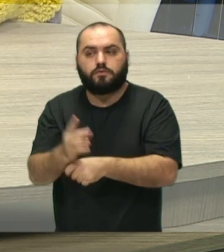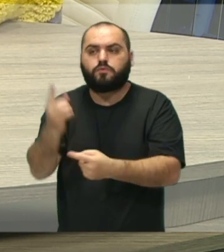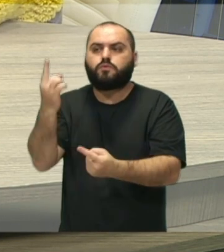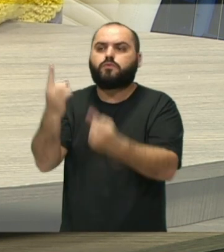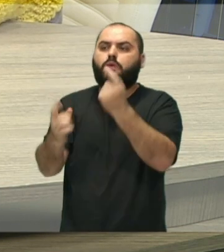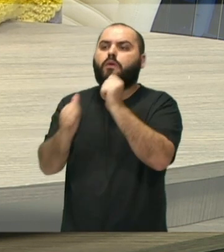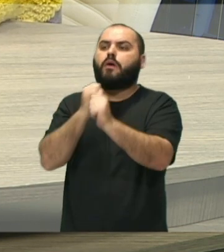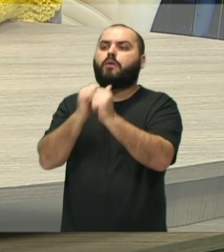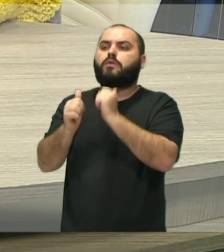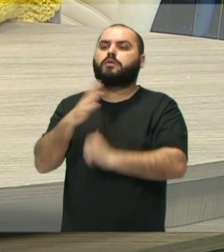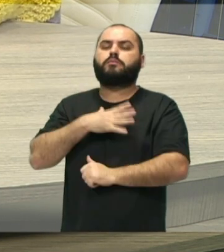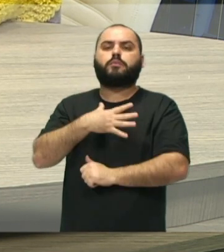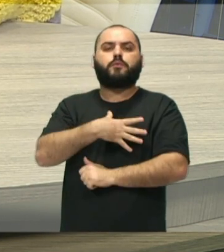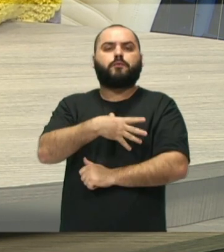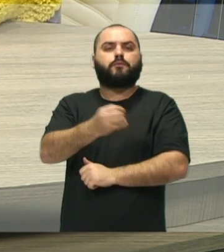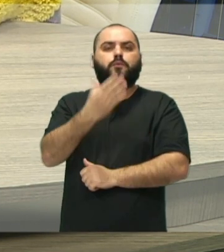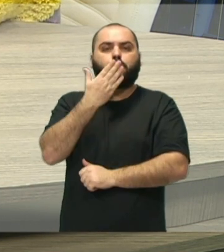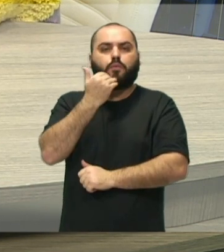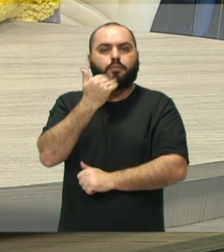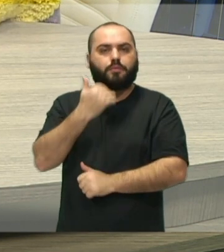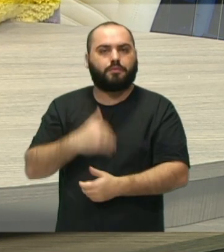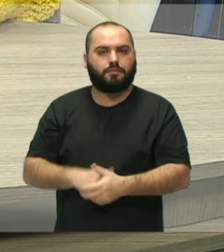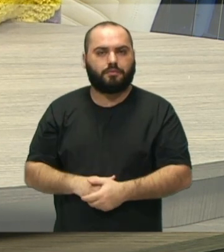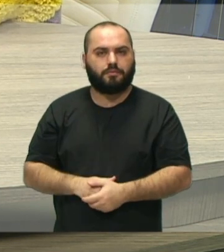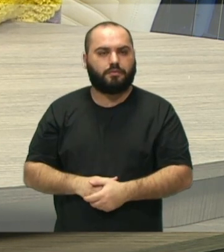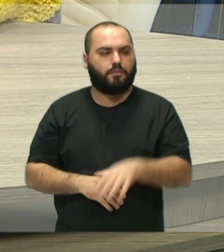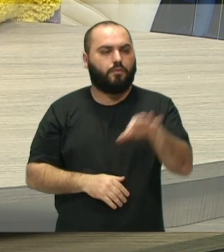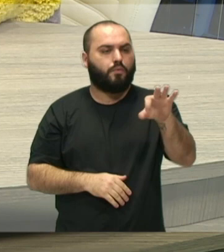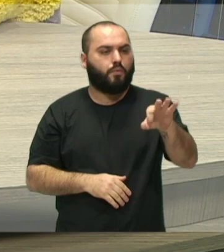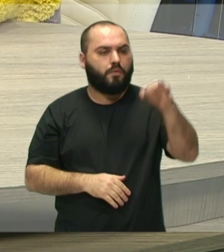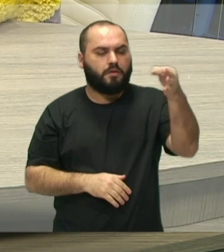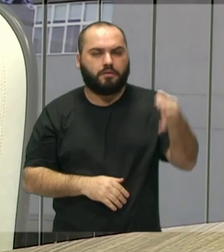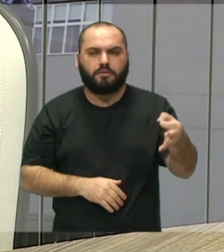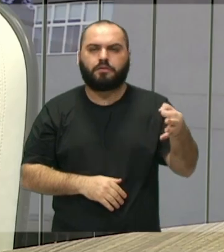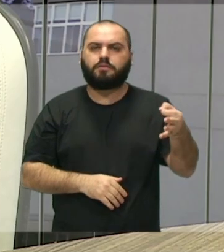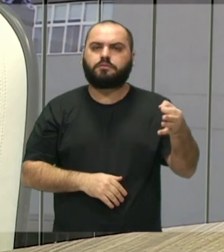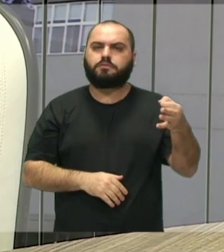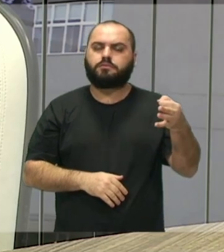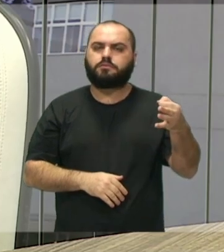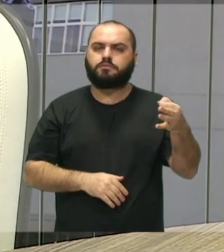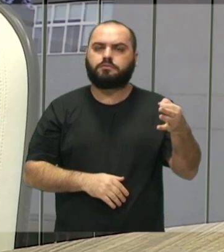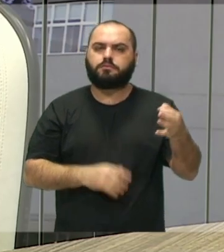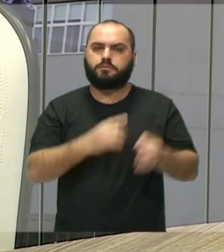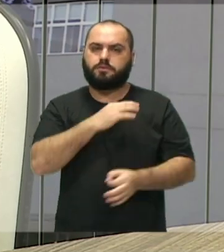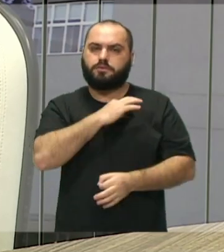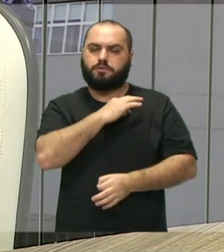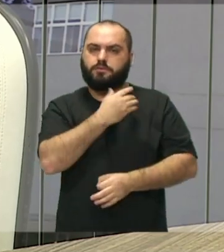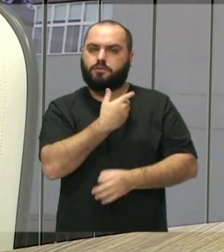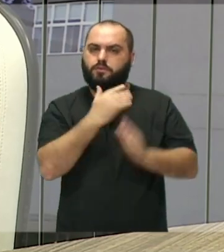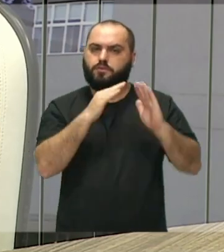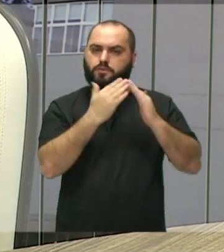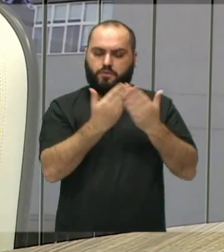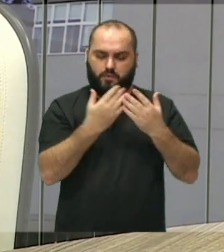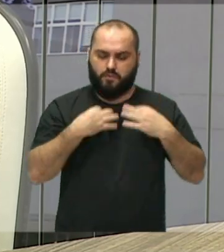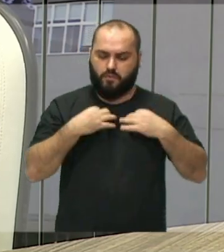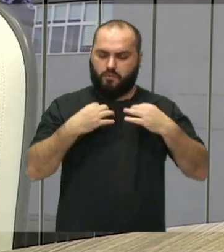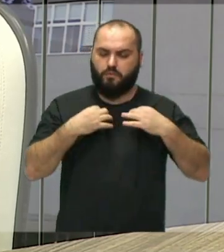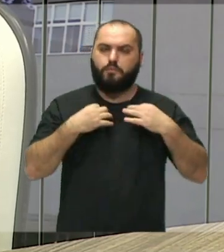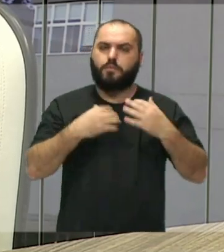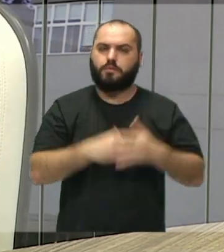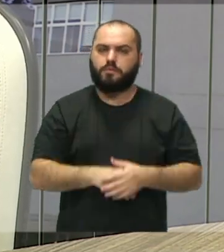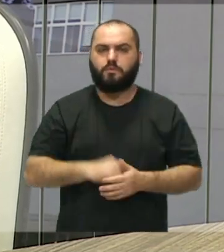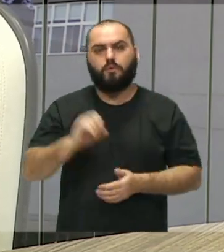está consumindo na escola? Qual é a qualidade do uniforme que ele está recebendo? Ou no posto